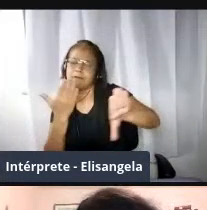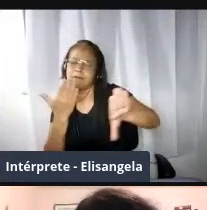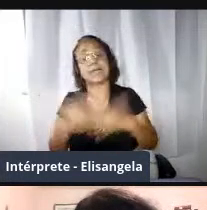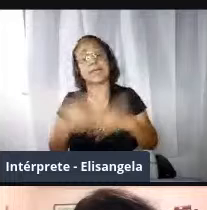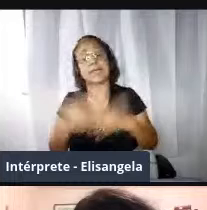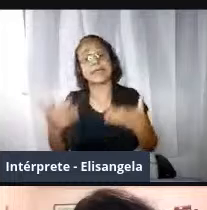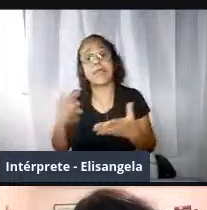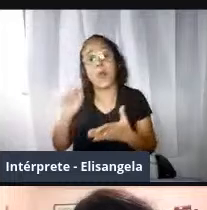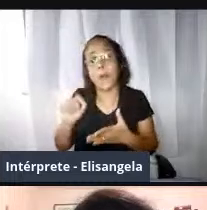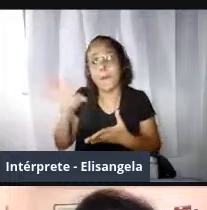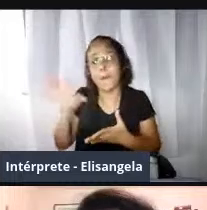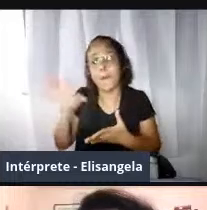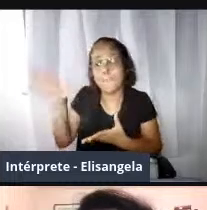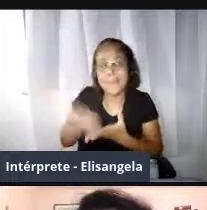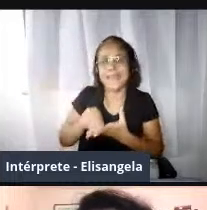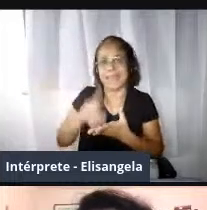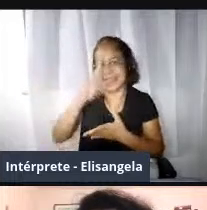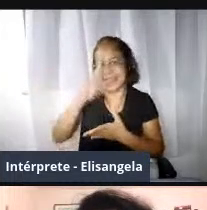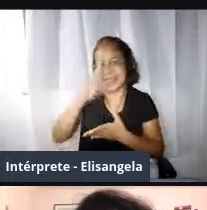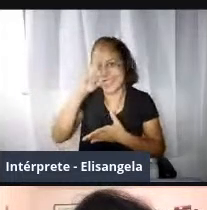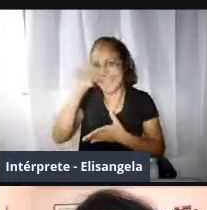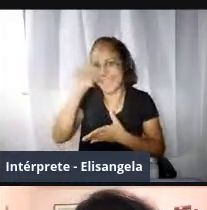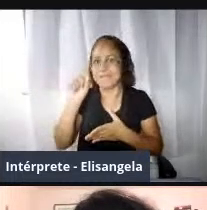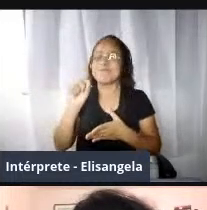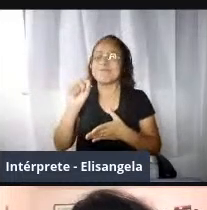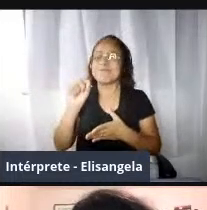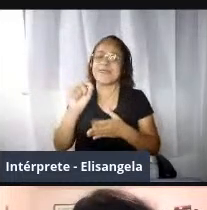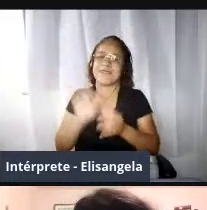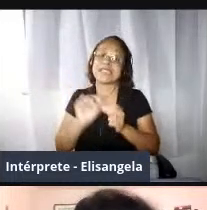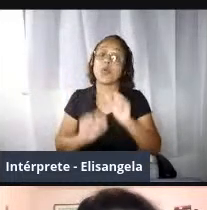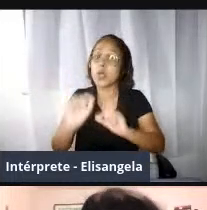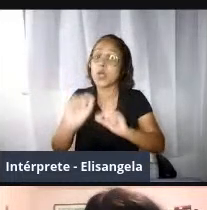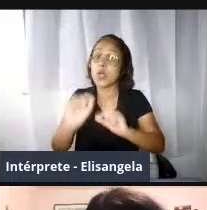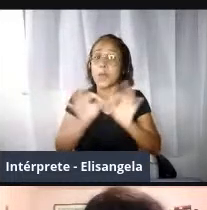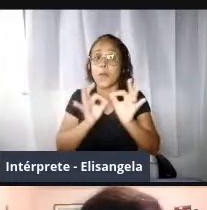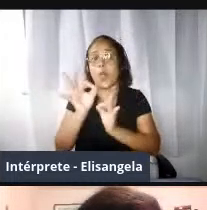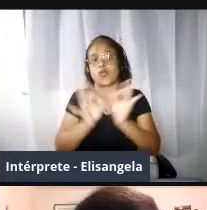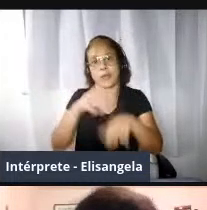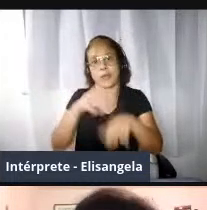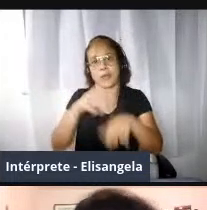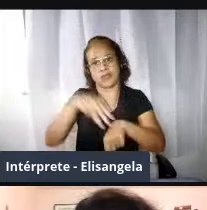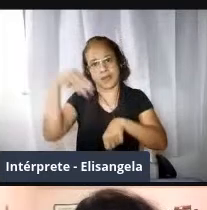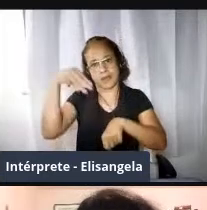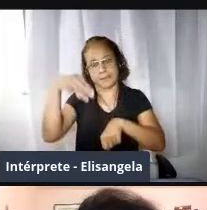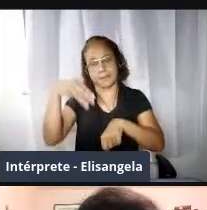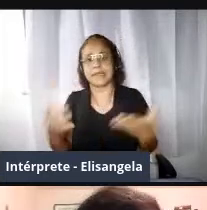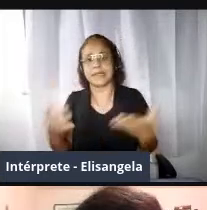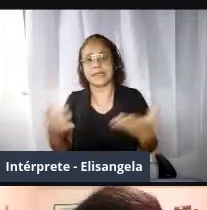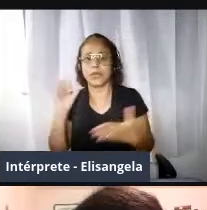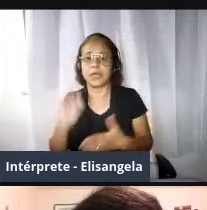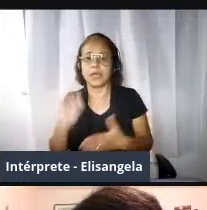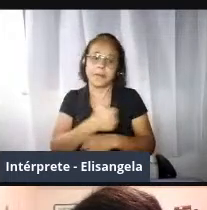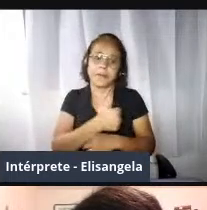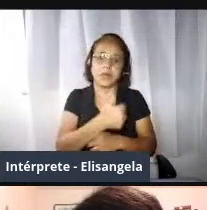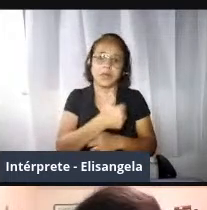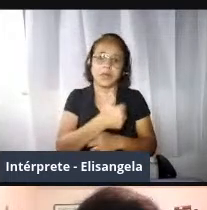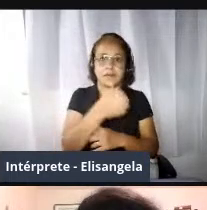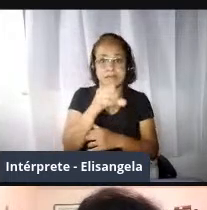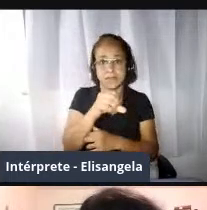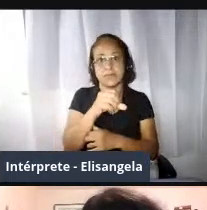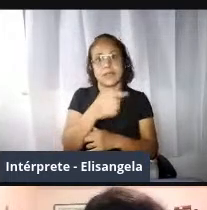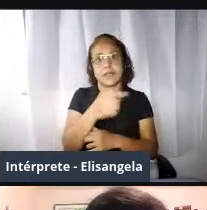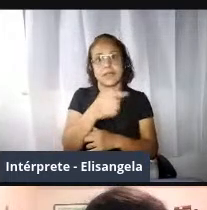era a ideia desse mestrado? É que no entre 1870 e 1920, que é o meu período